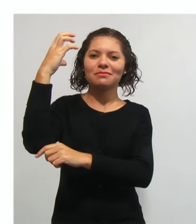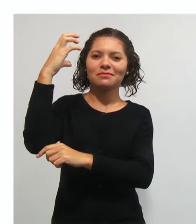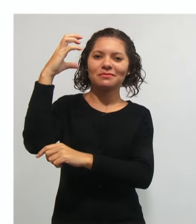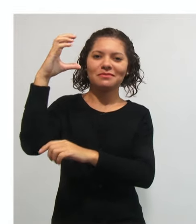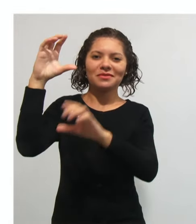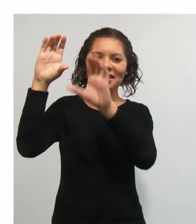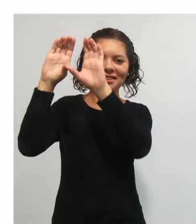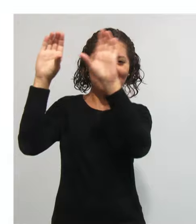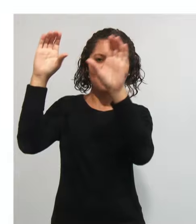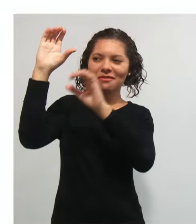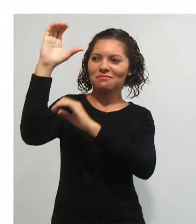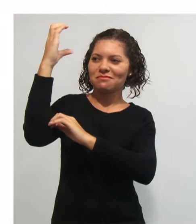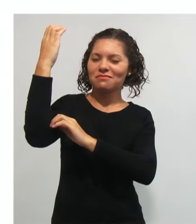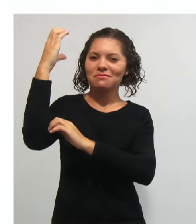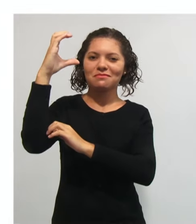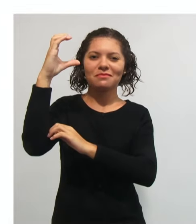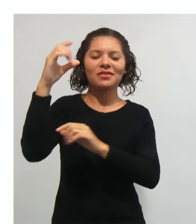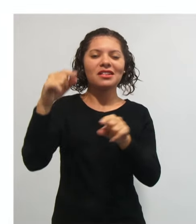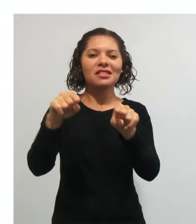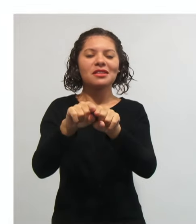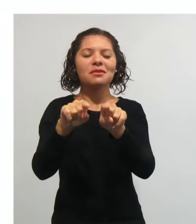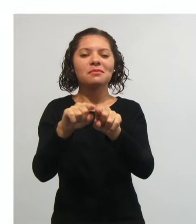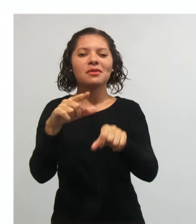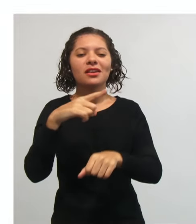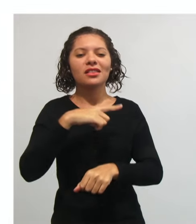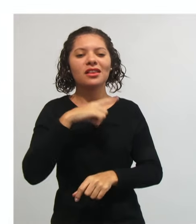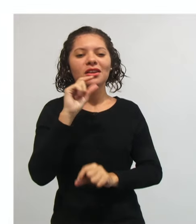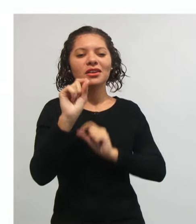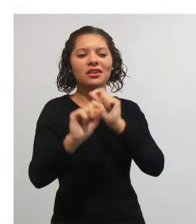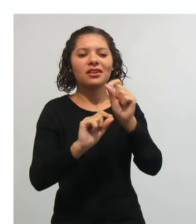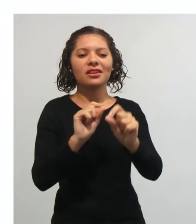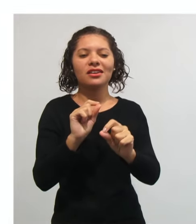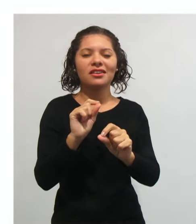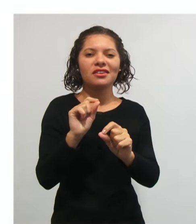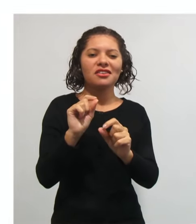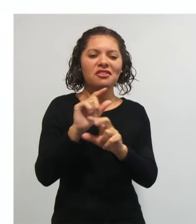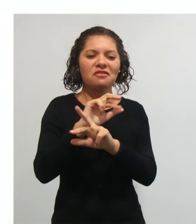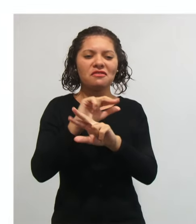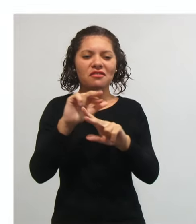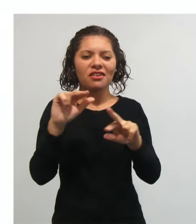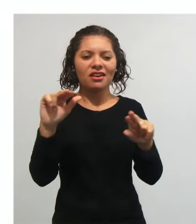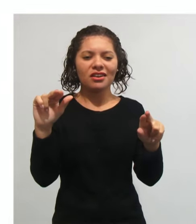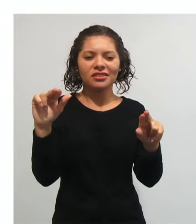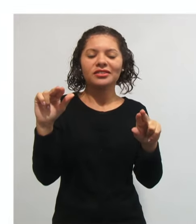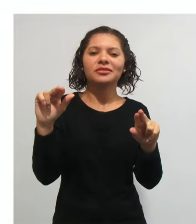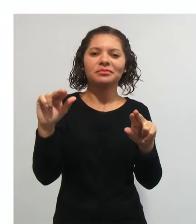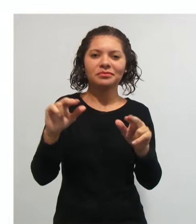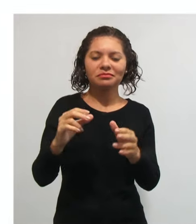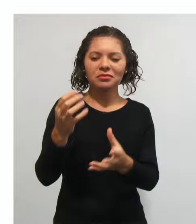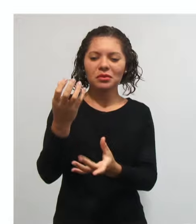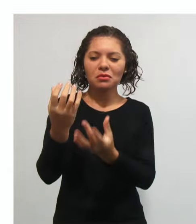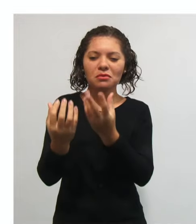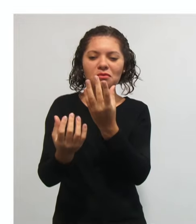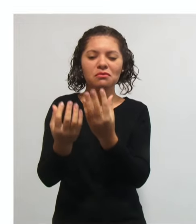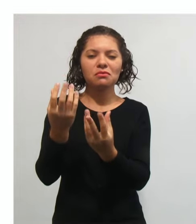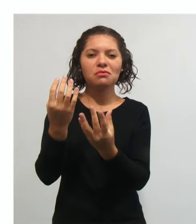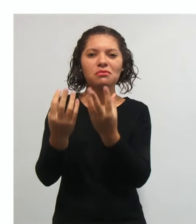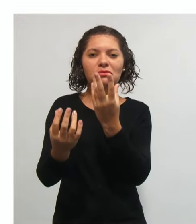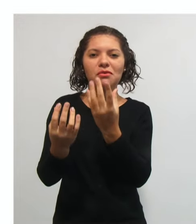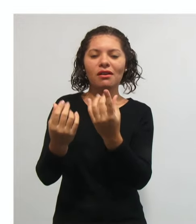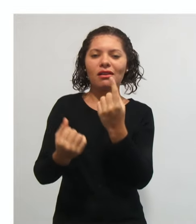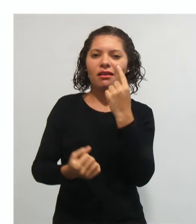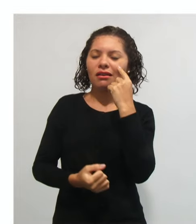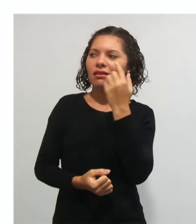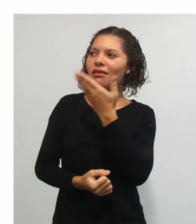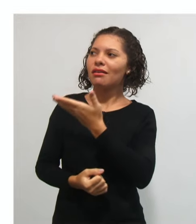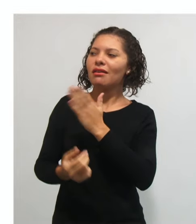teto aqui a gente tem aí um outros elementos aí com uma vela né pegando fogo embaixo Aqui a gente tem né